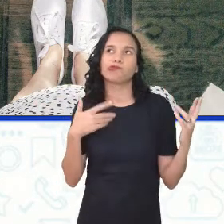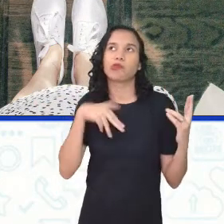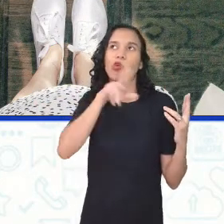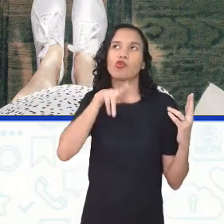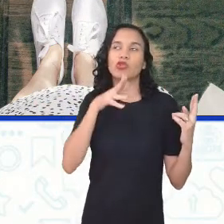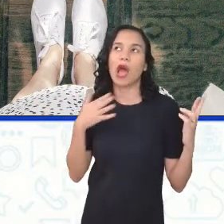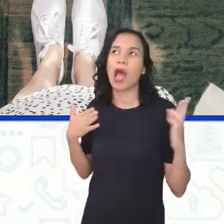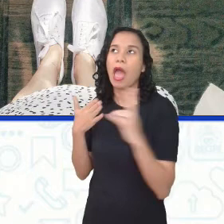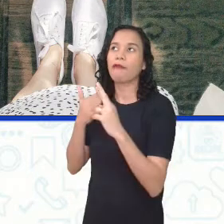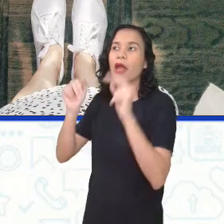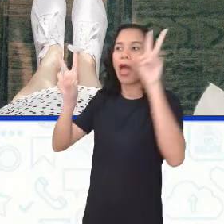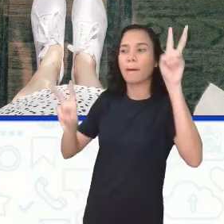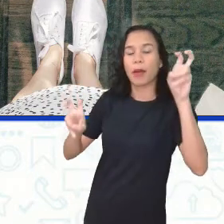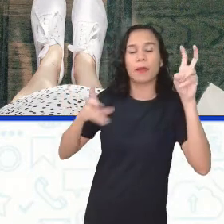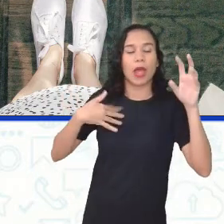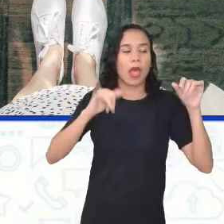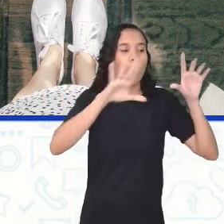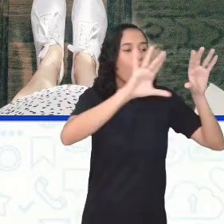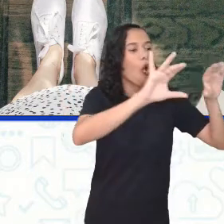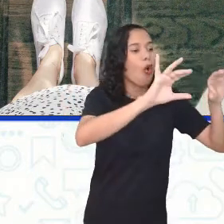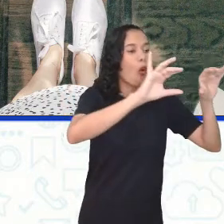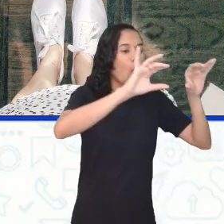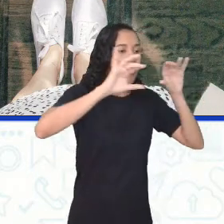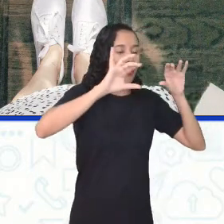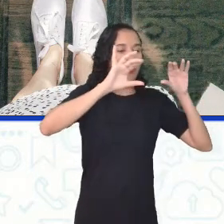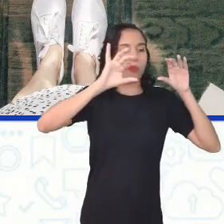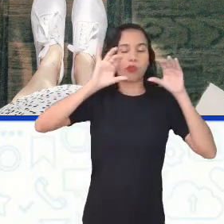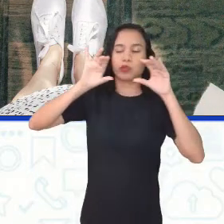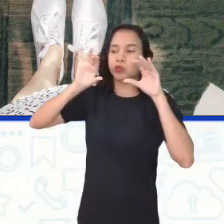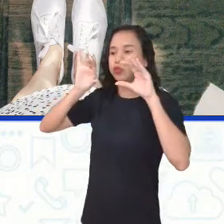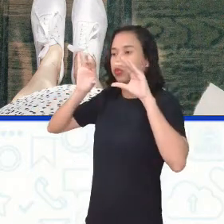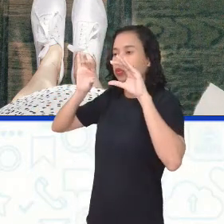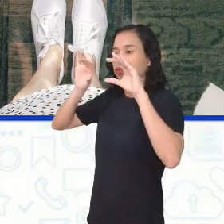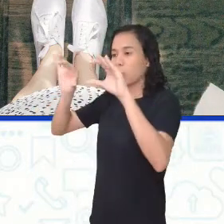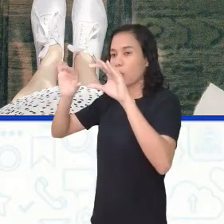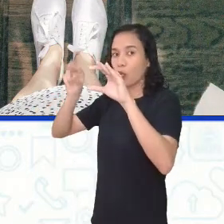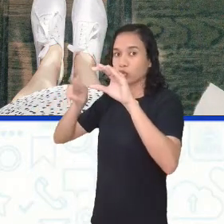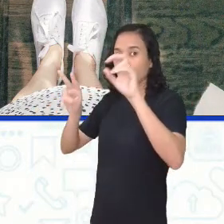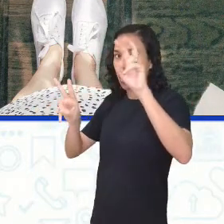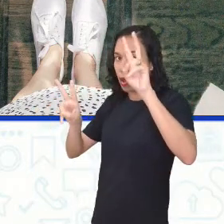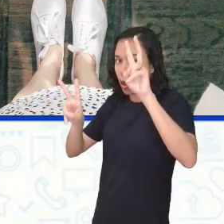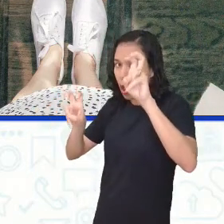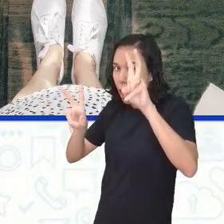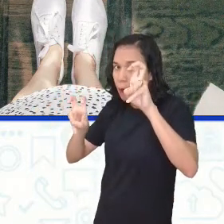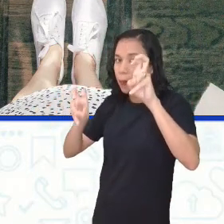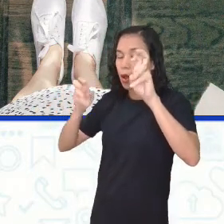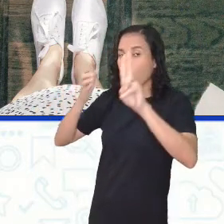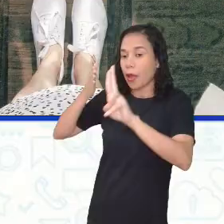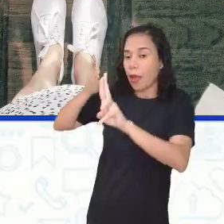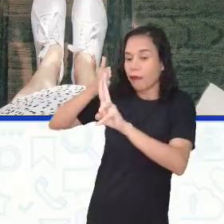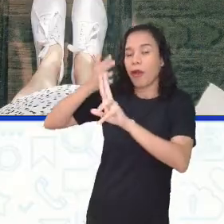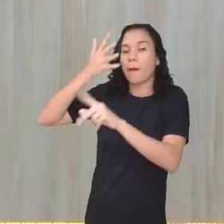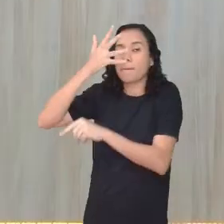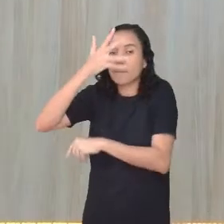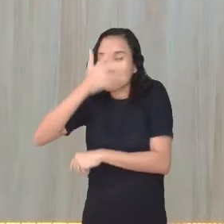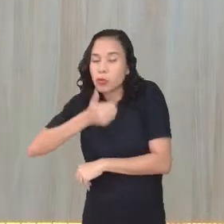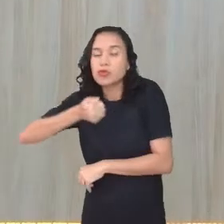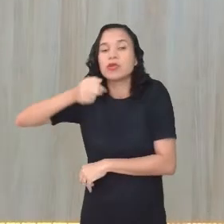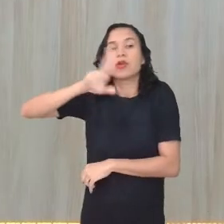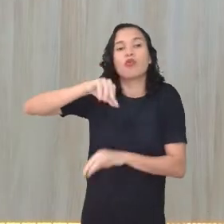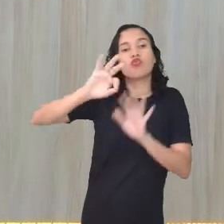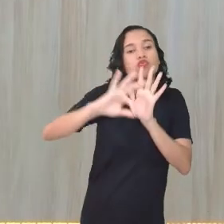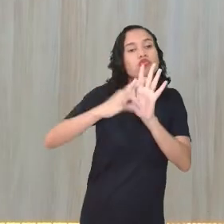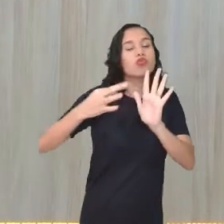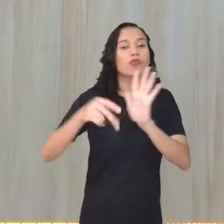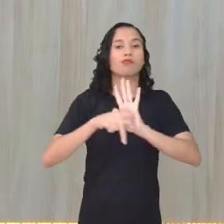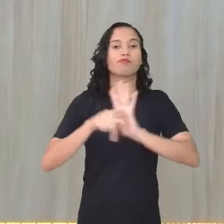texto. Aí eu vou lá, tiro um pedacinho, coloco entre aspas, está referenciado bonitinho com a autoria